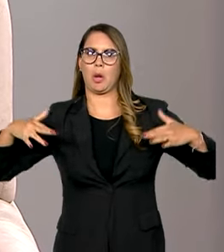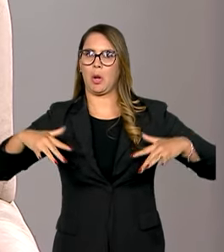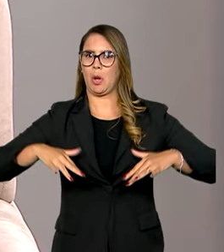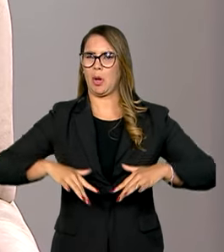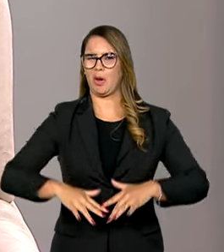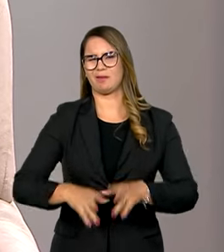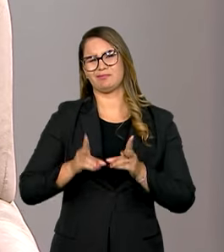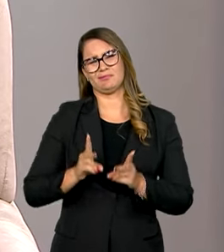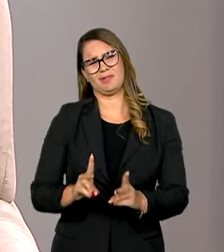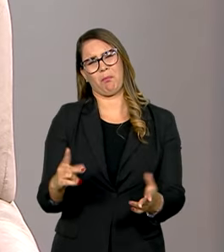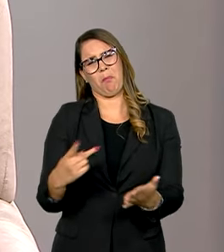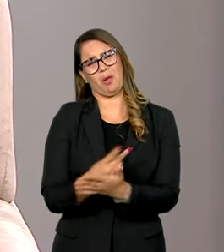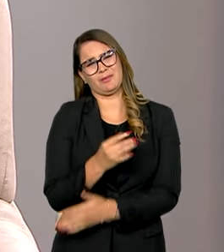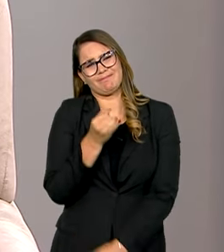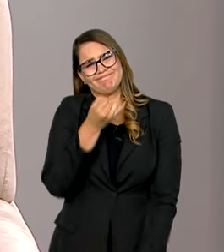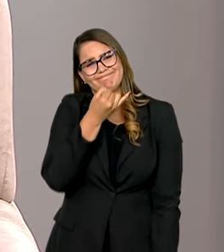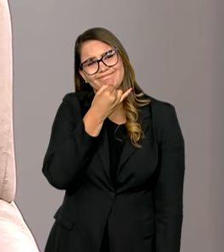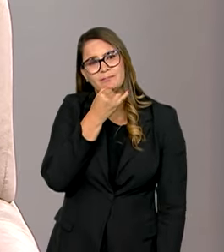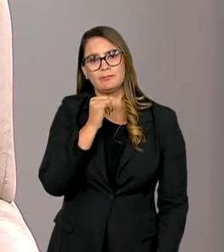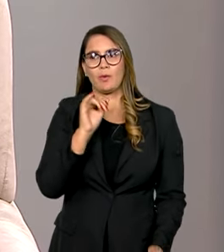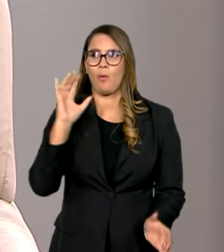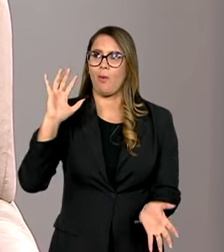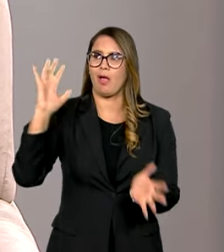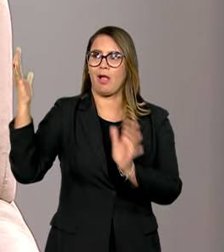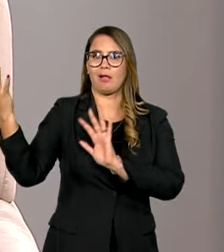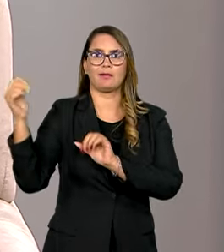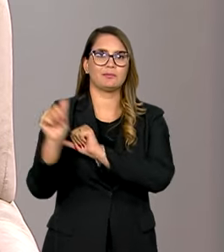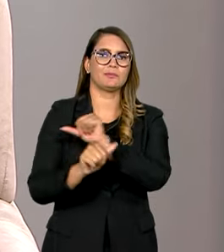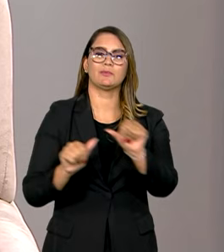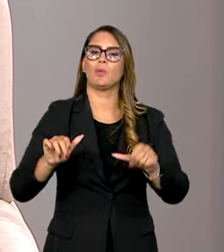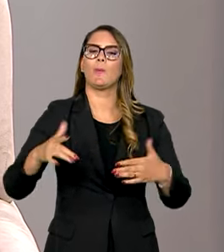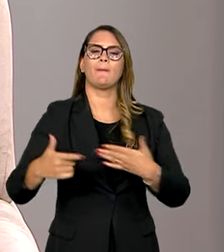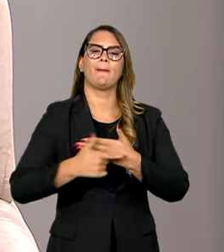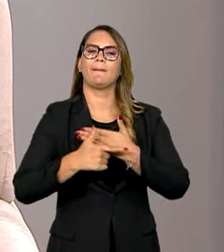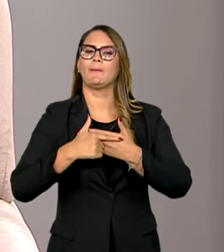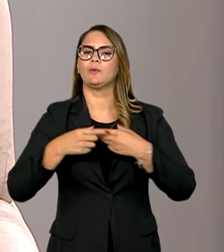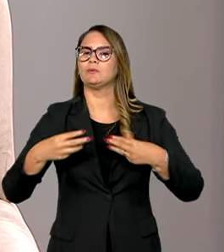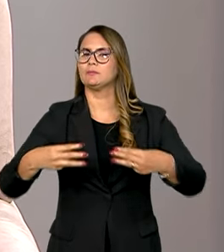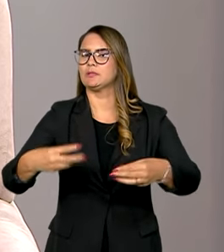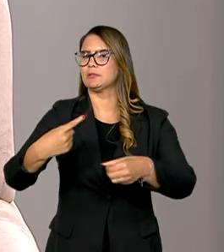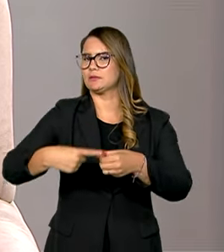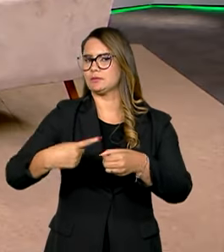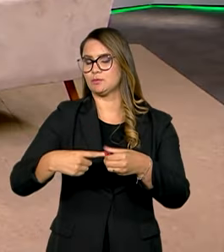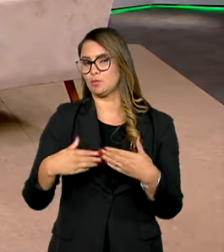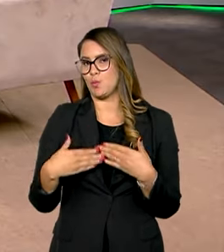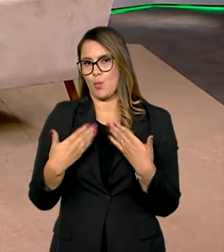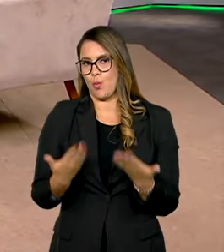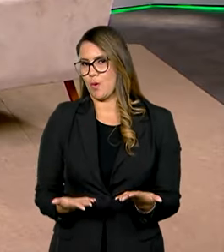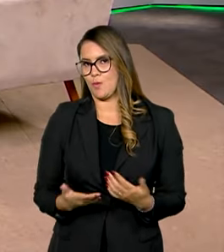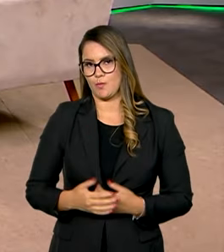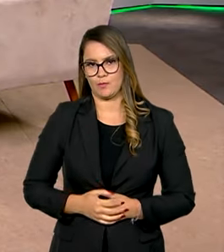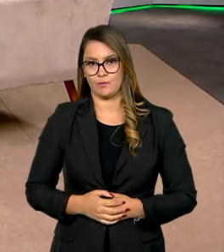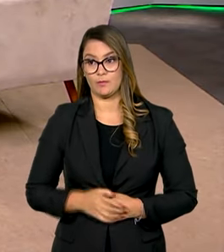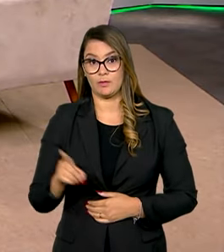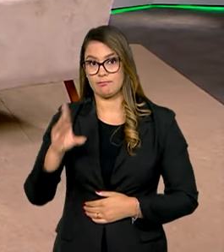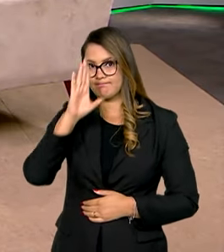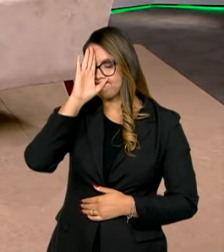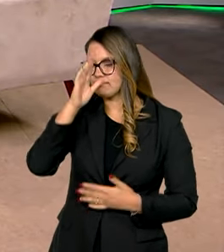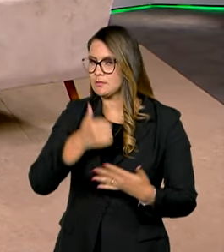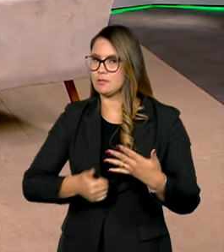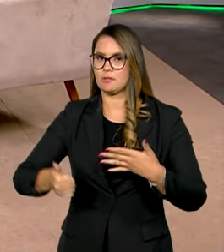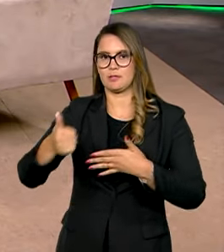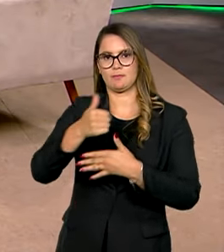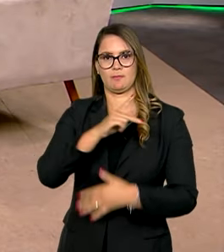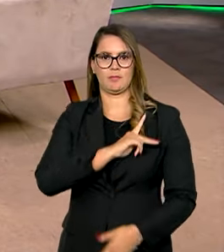muito frequentes com essas mudanças climáticas. Qual que é o papel do Ministério das Cidades aí? Primeiro, isso aí é uma prioridade do governo do